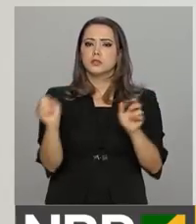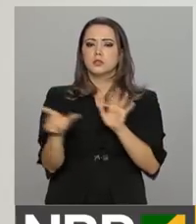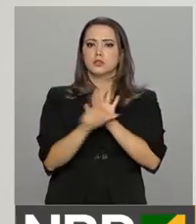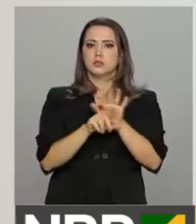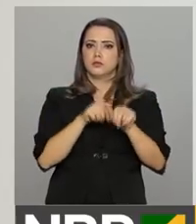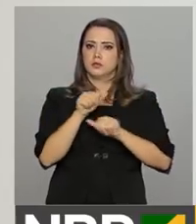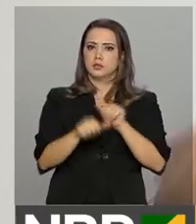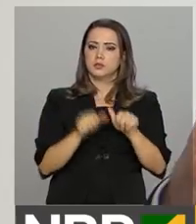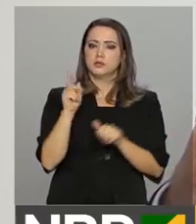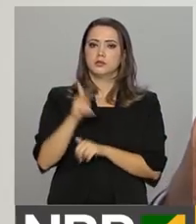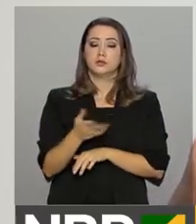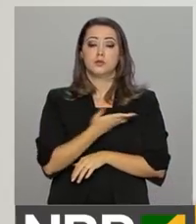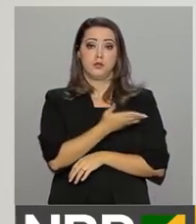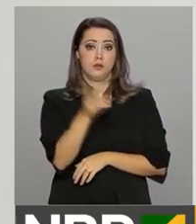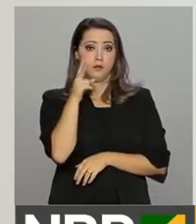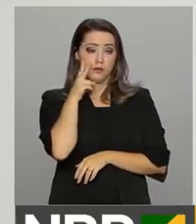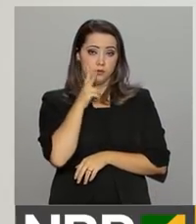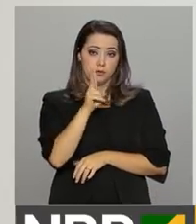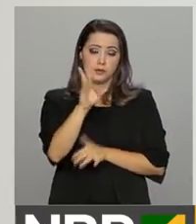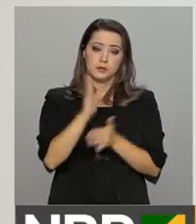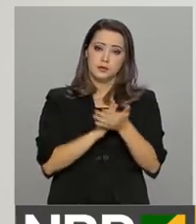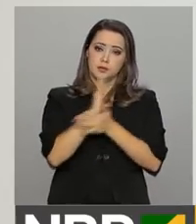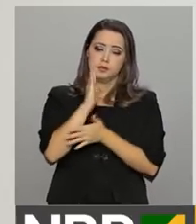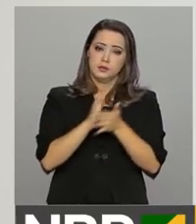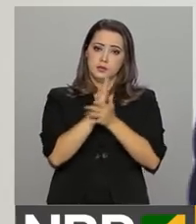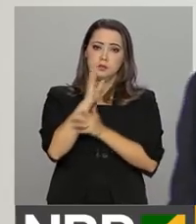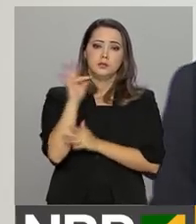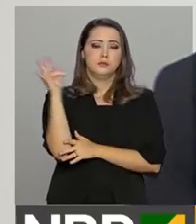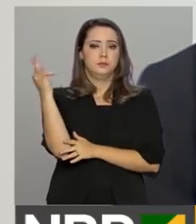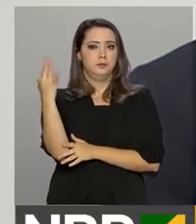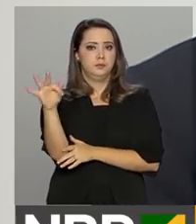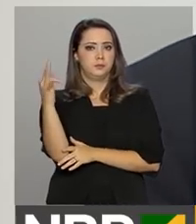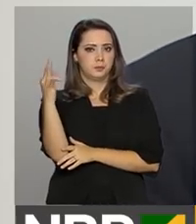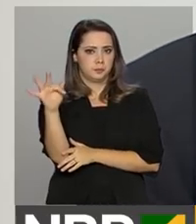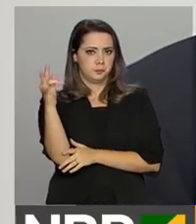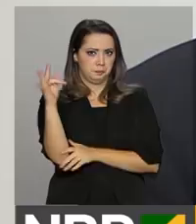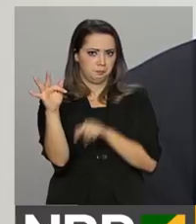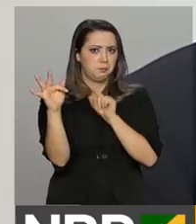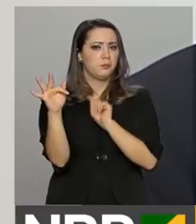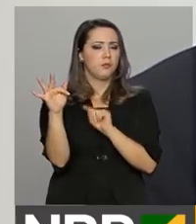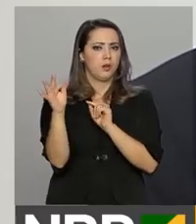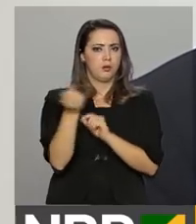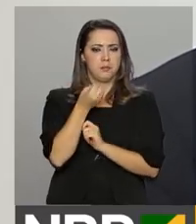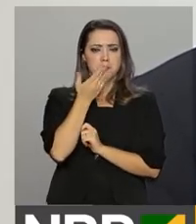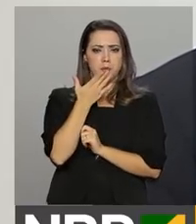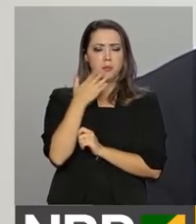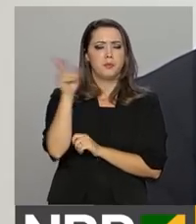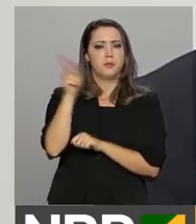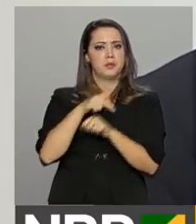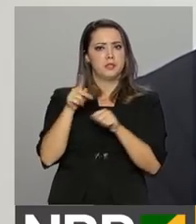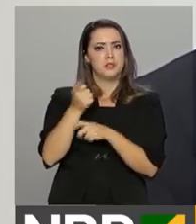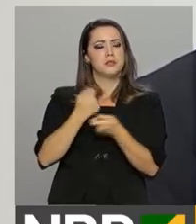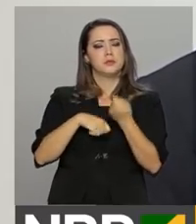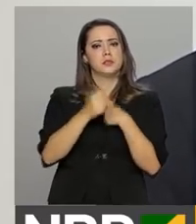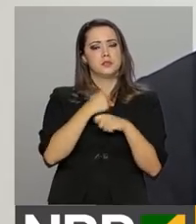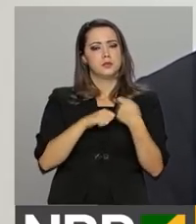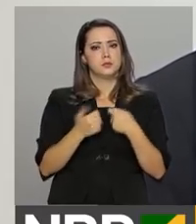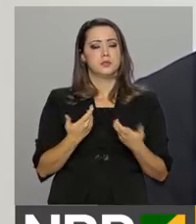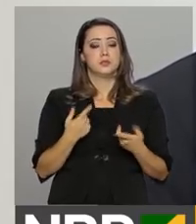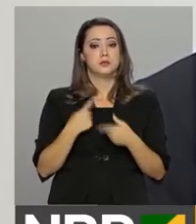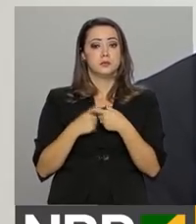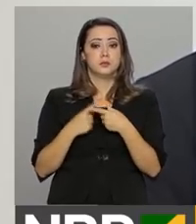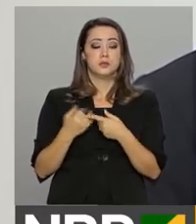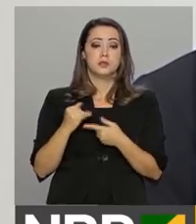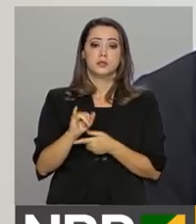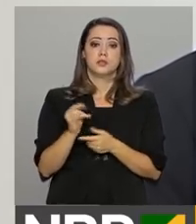previdenciária vocês verão aprovando a em fevereiro vocês verão os benefícios que trarão para a economia do país porque